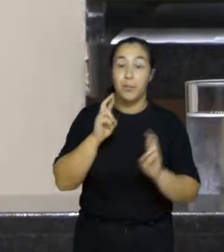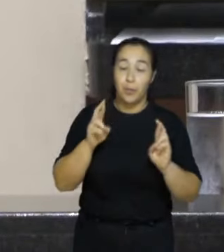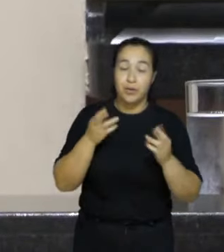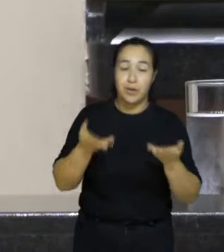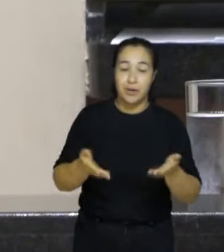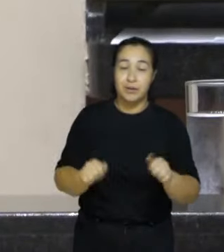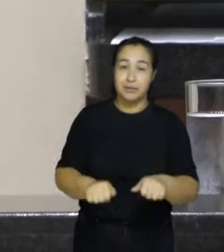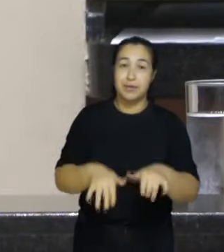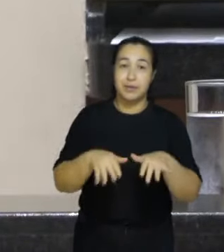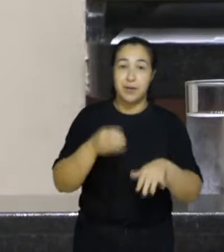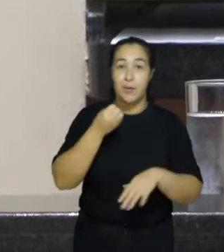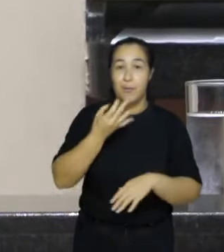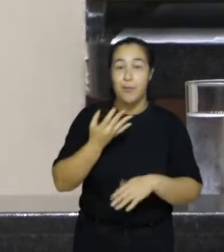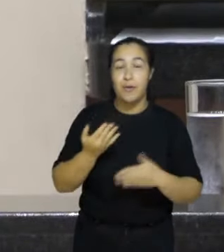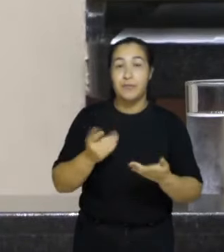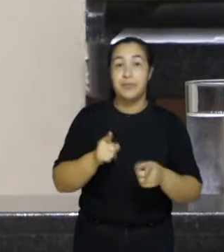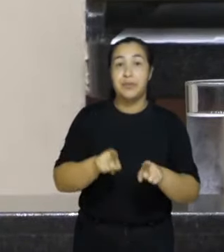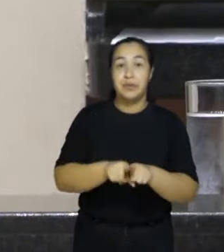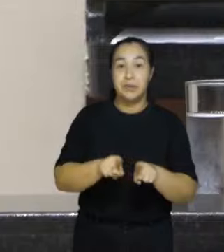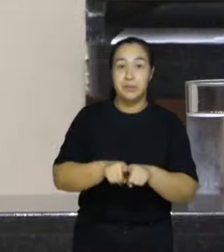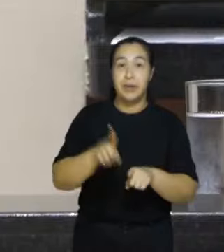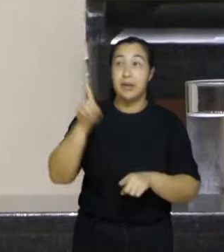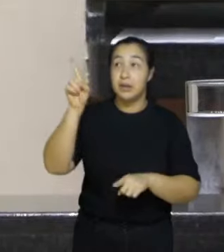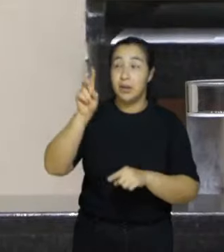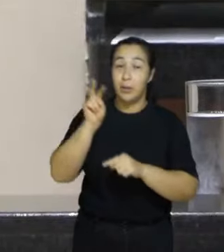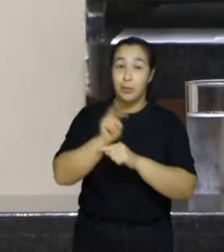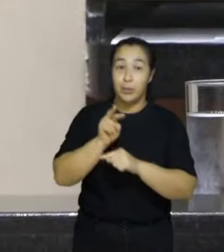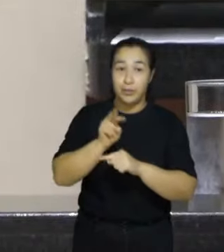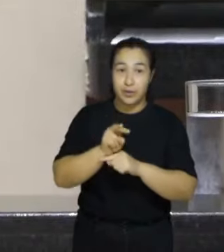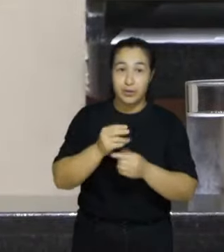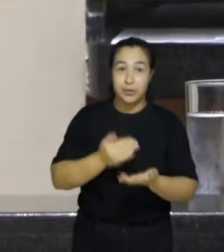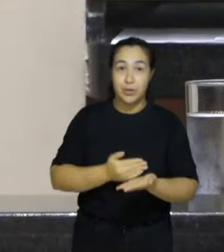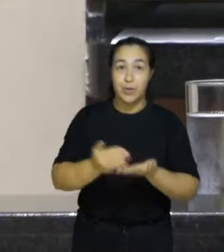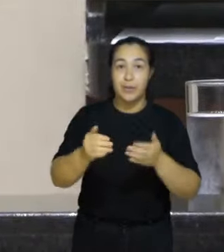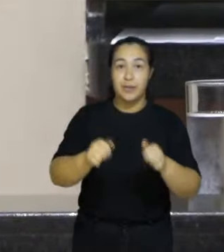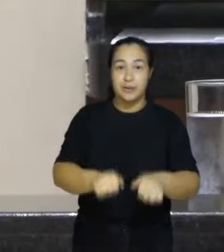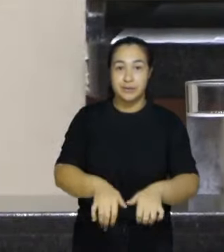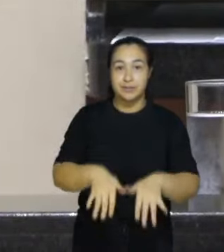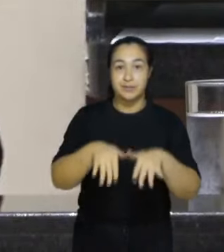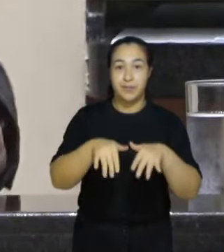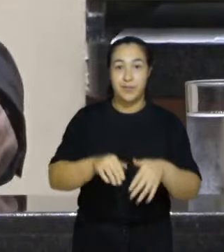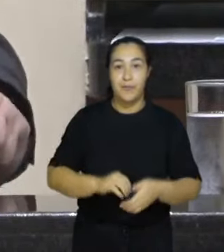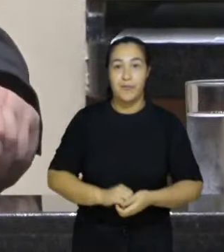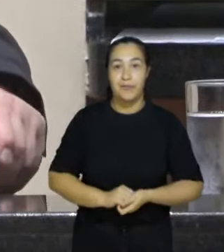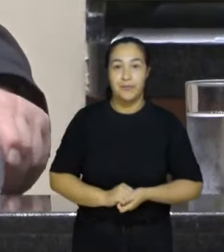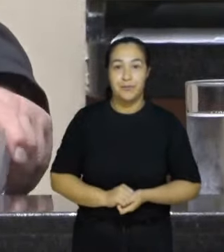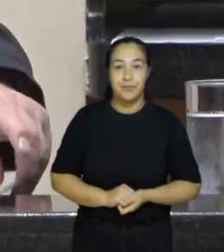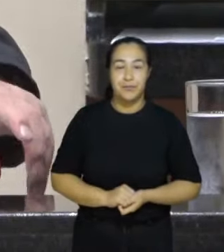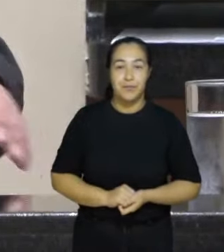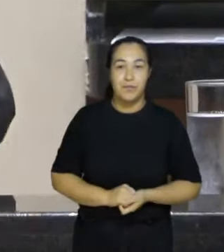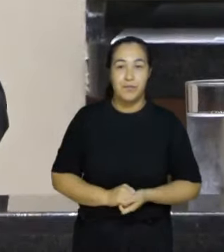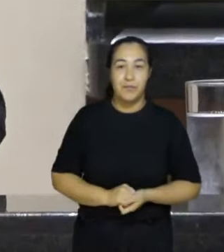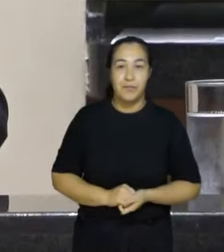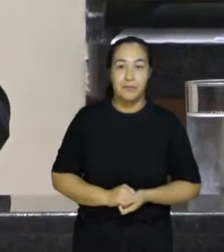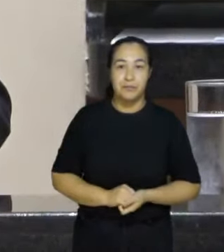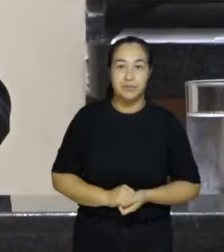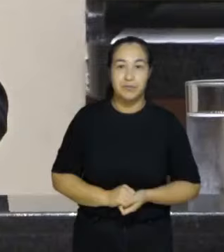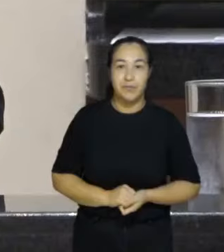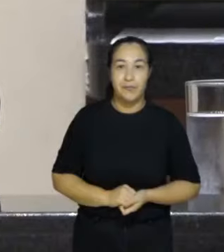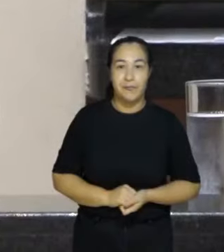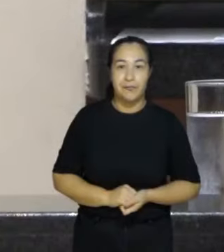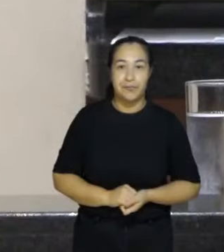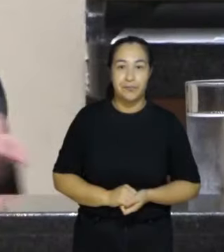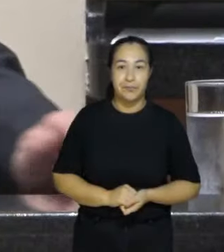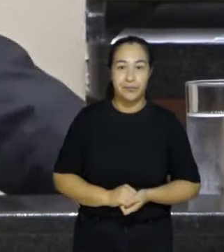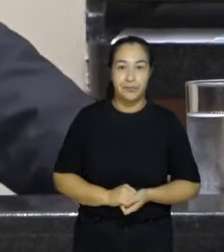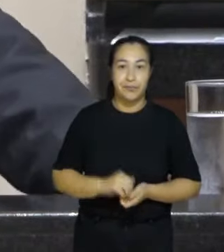E, sob a proteção de Deus, declaro aberta a presente sessão e damos a